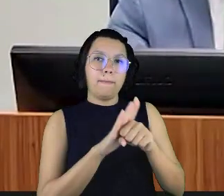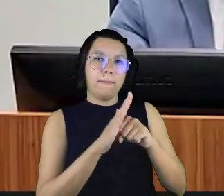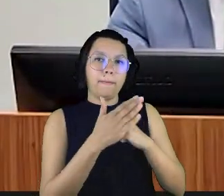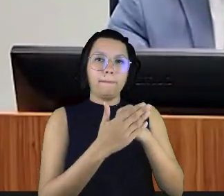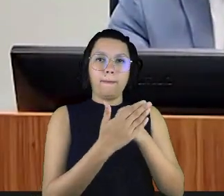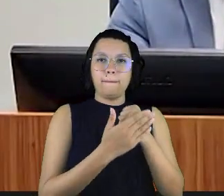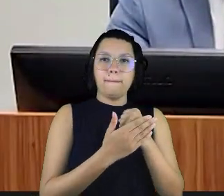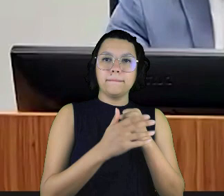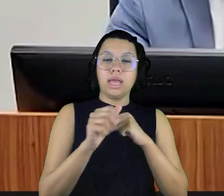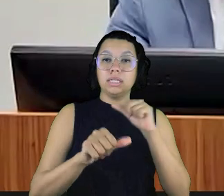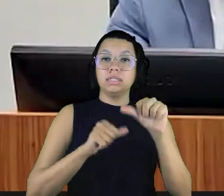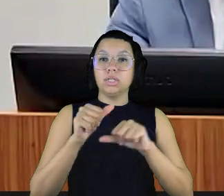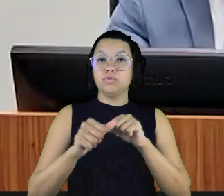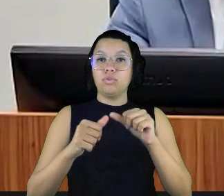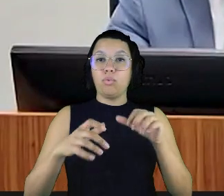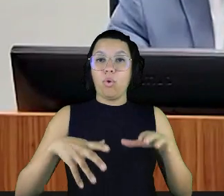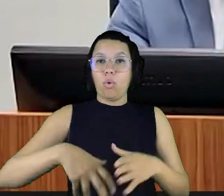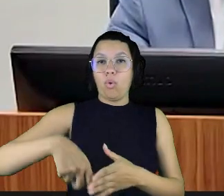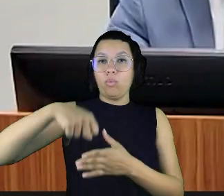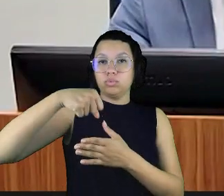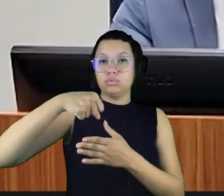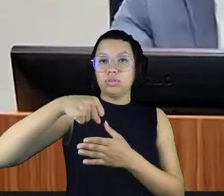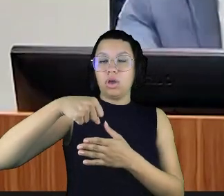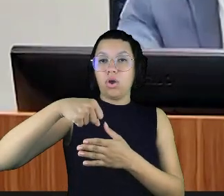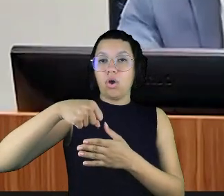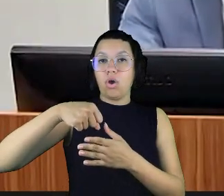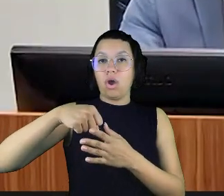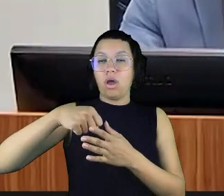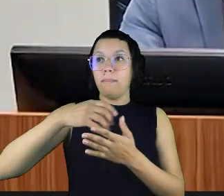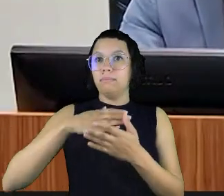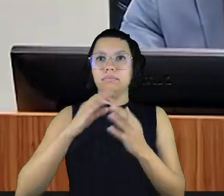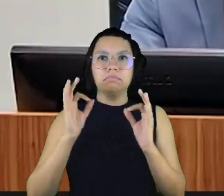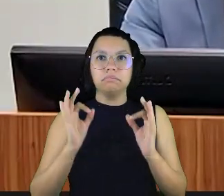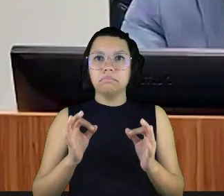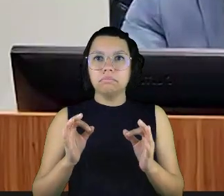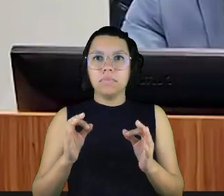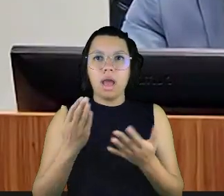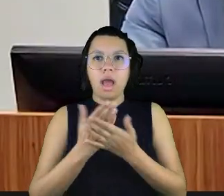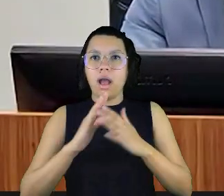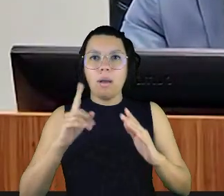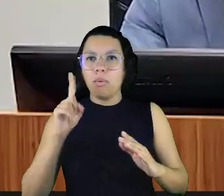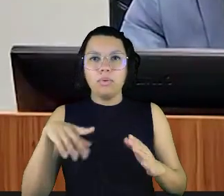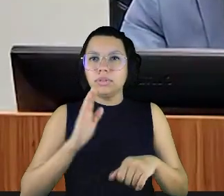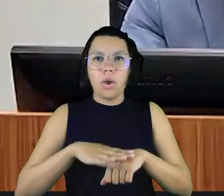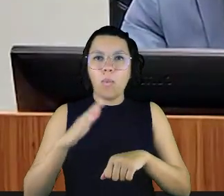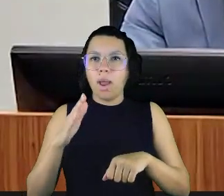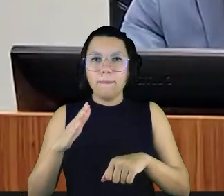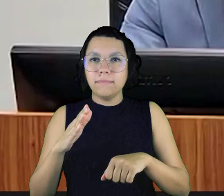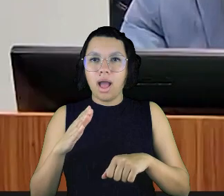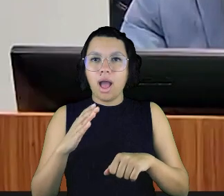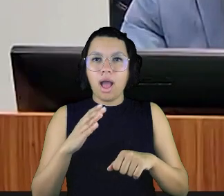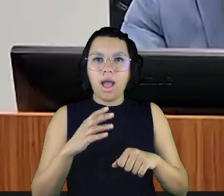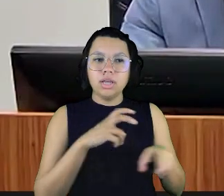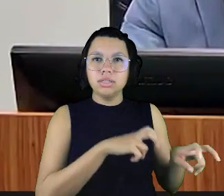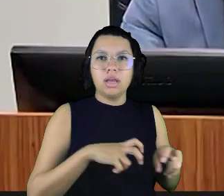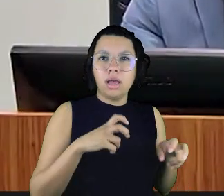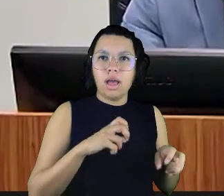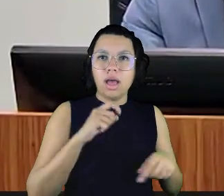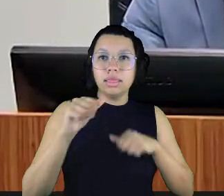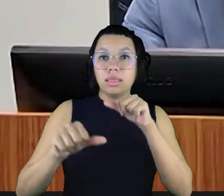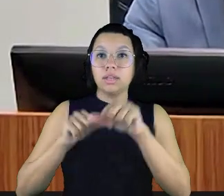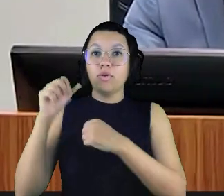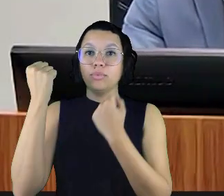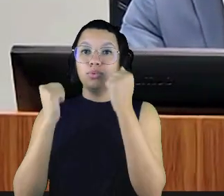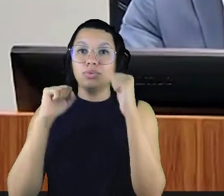selo. Exatamente, Sei lá. exatamente. Tem coisas Hum. assim que são exóticas demais na legislação brasileira, né? Tem a história do